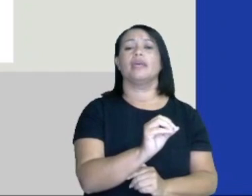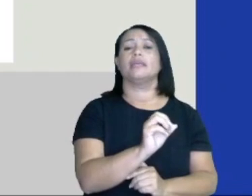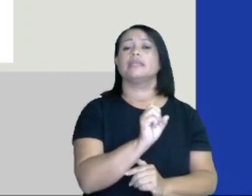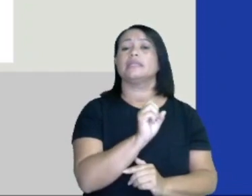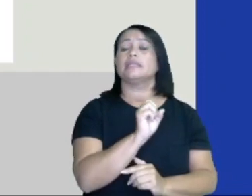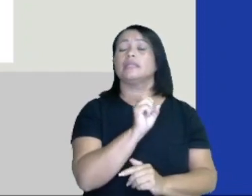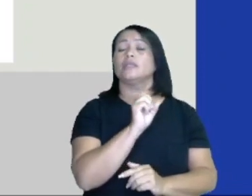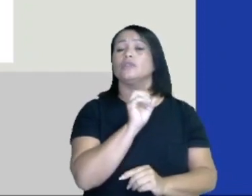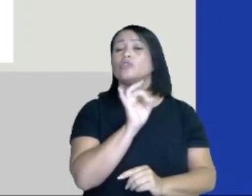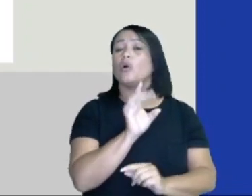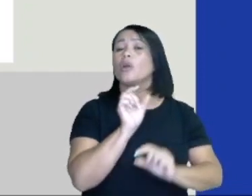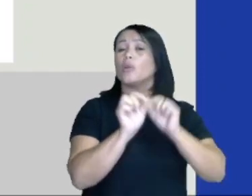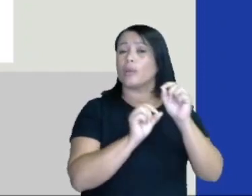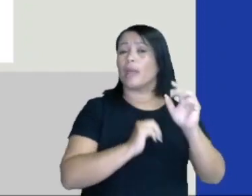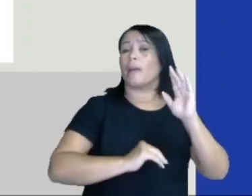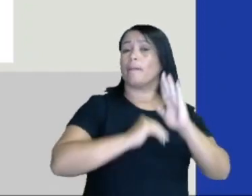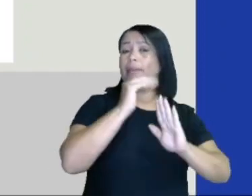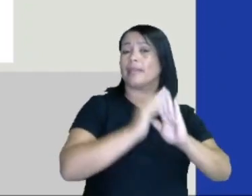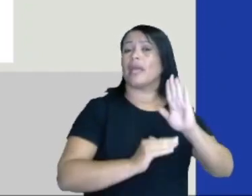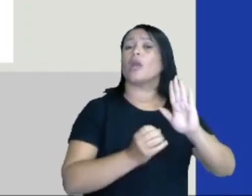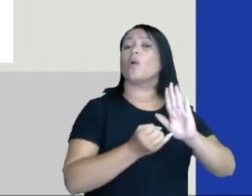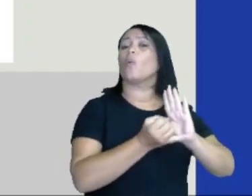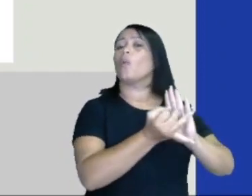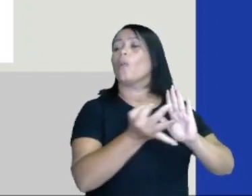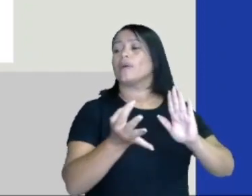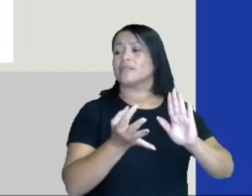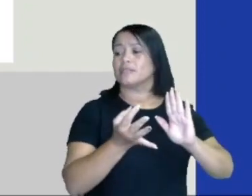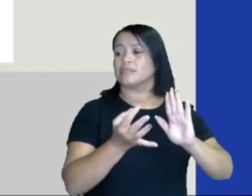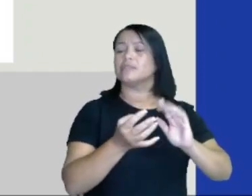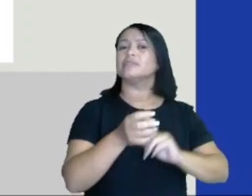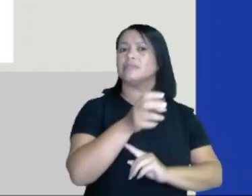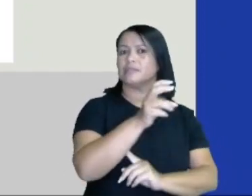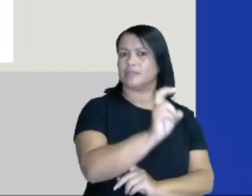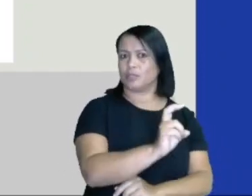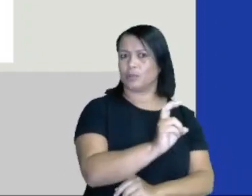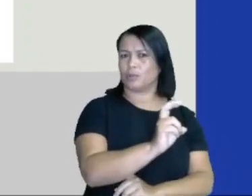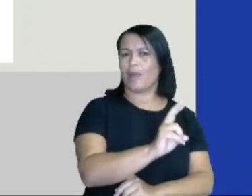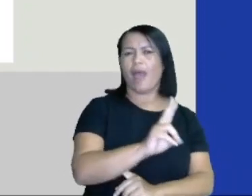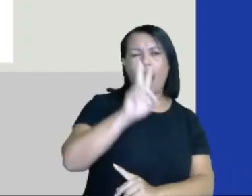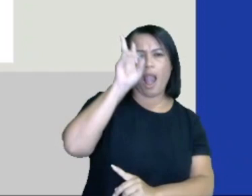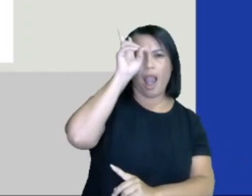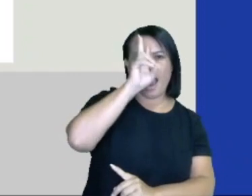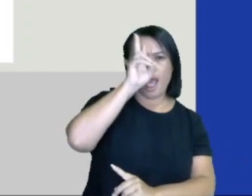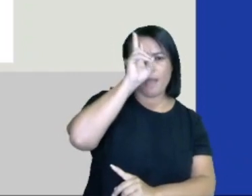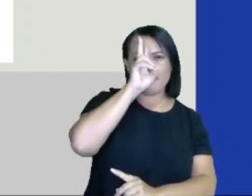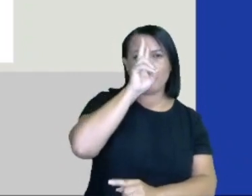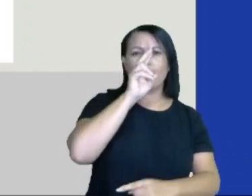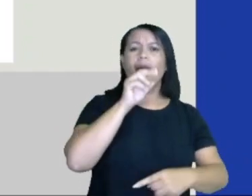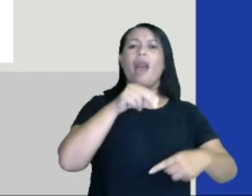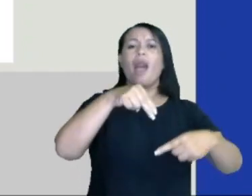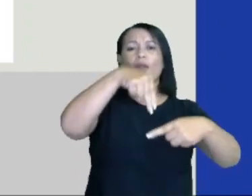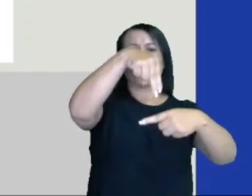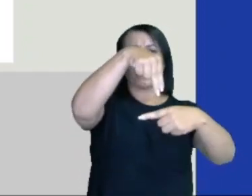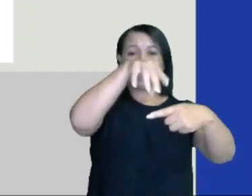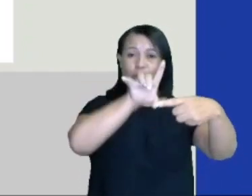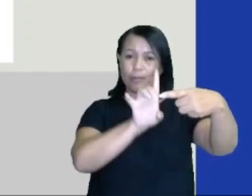Sendo que quantas tem pintadas? 5. Lembra? Numerador